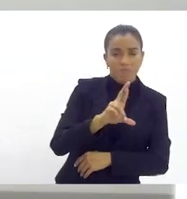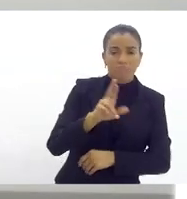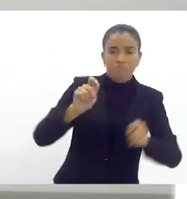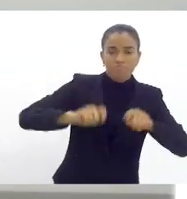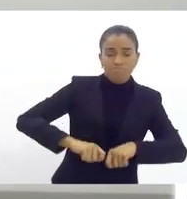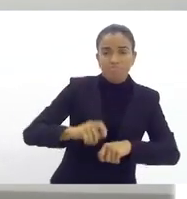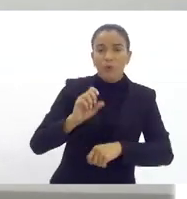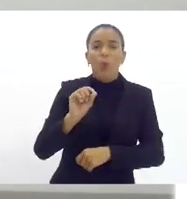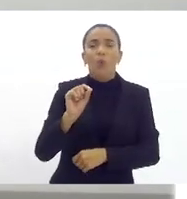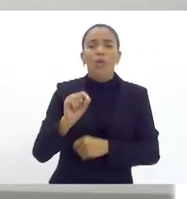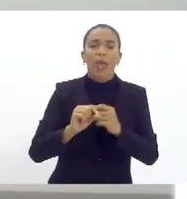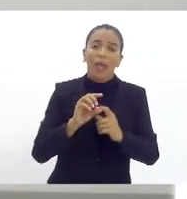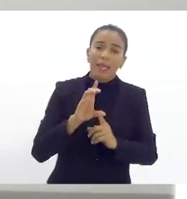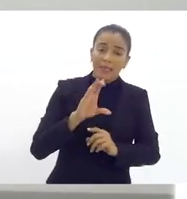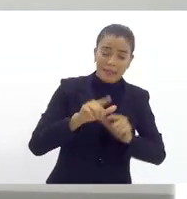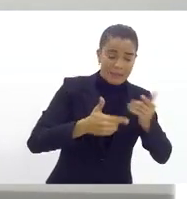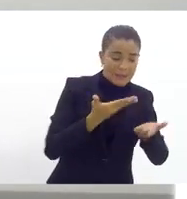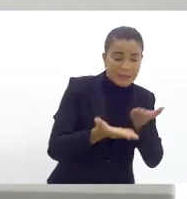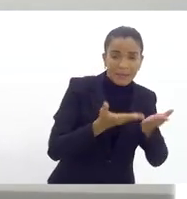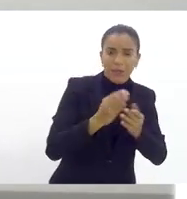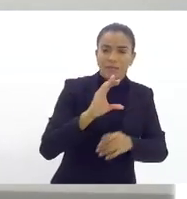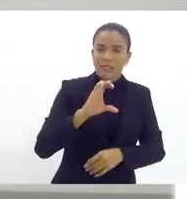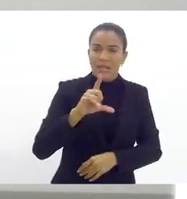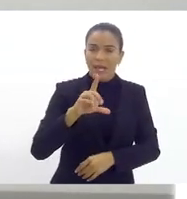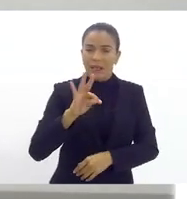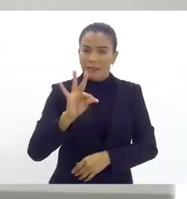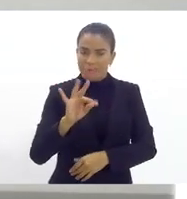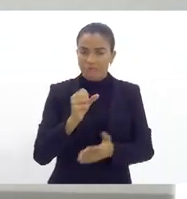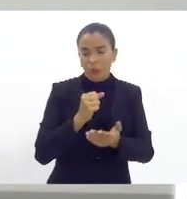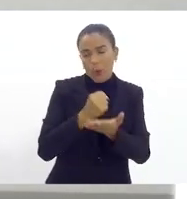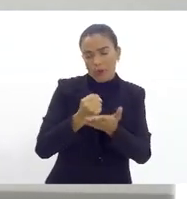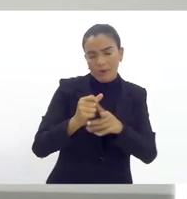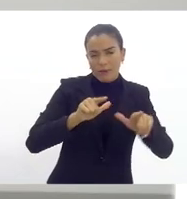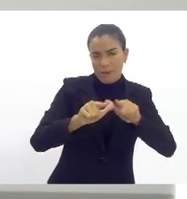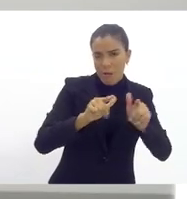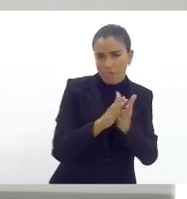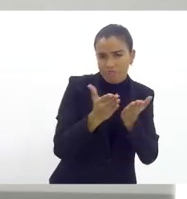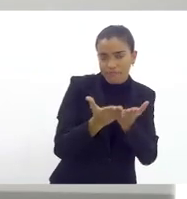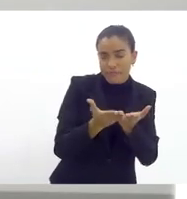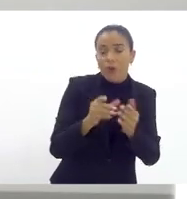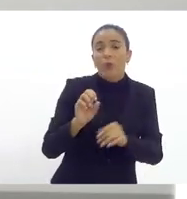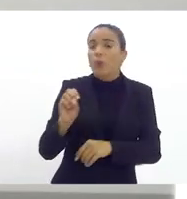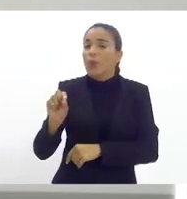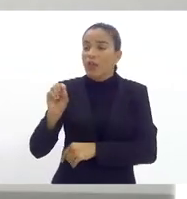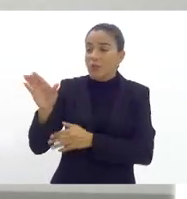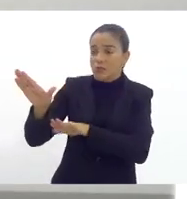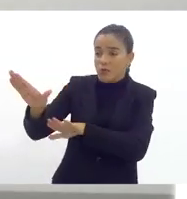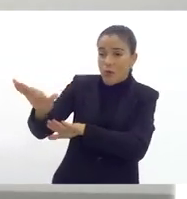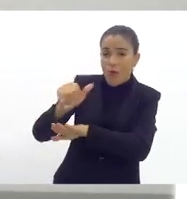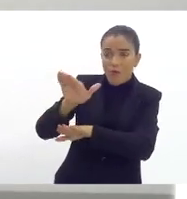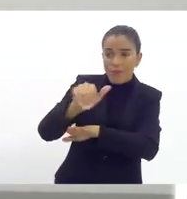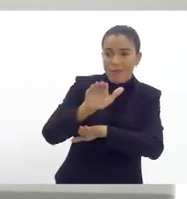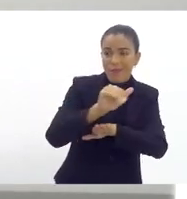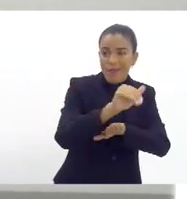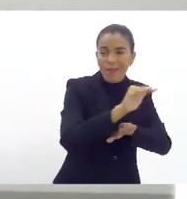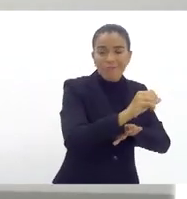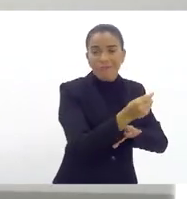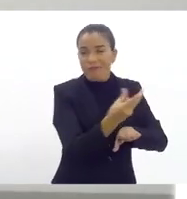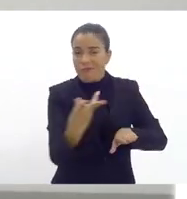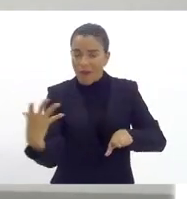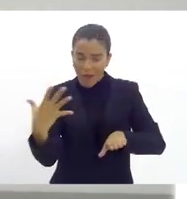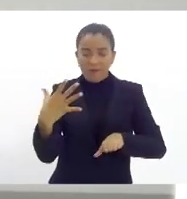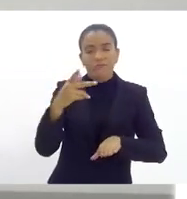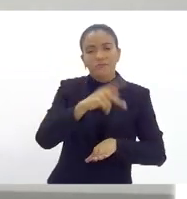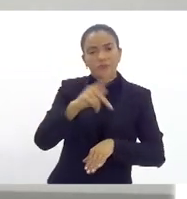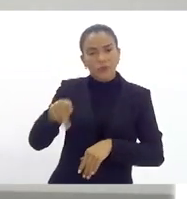como CLT e o que não pode e nessa tese a gente chamou vários professores também são